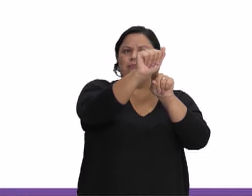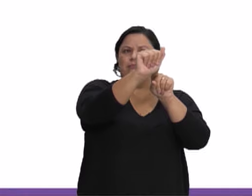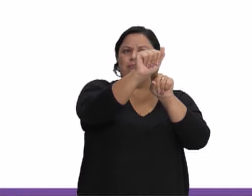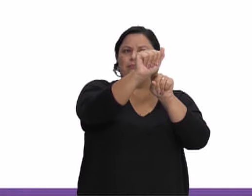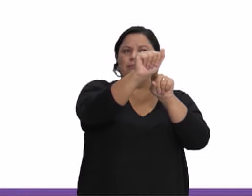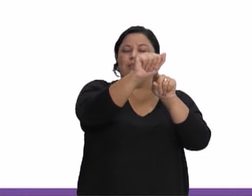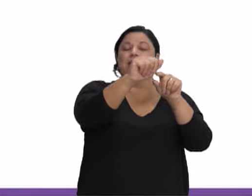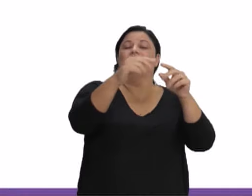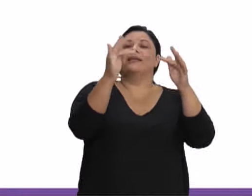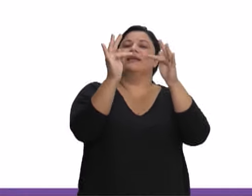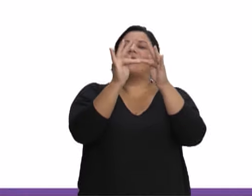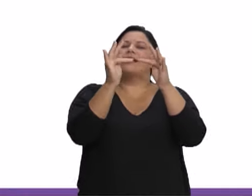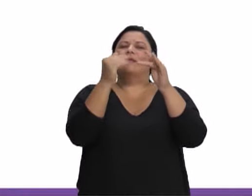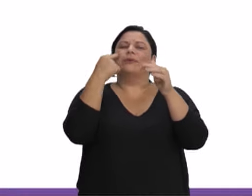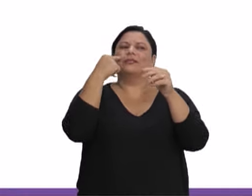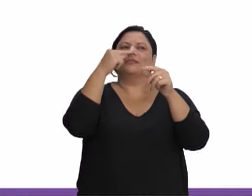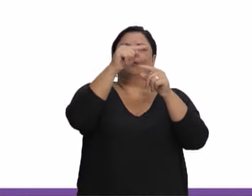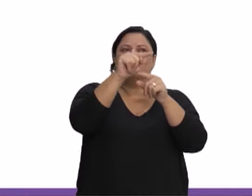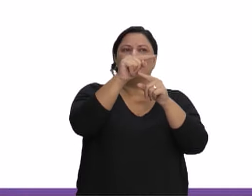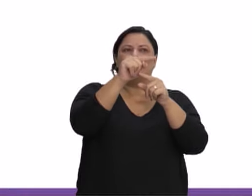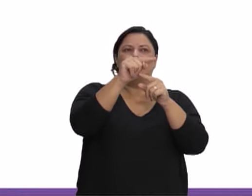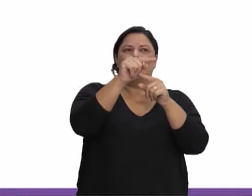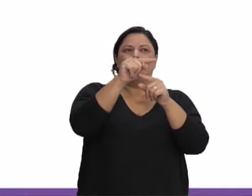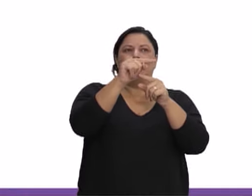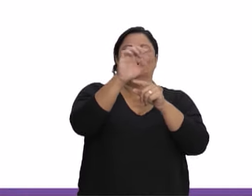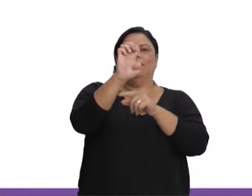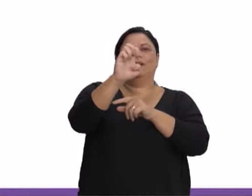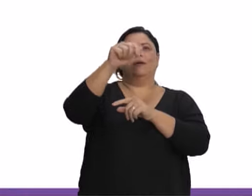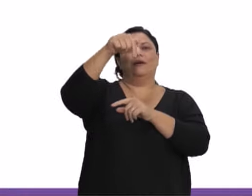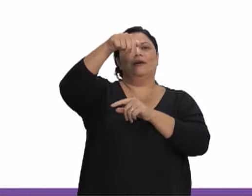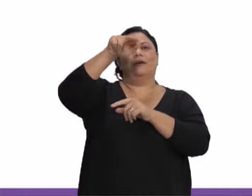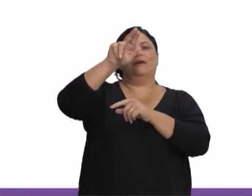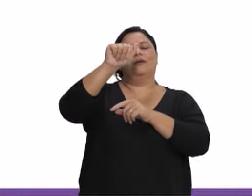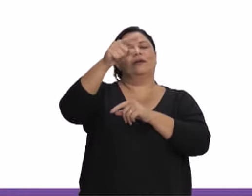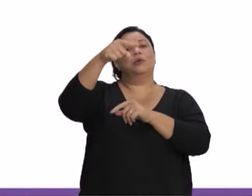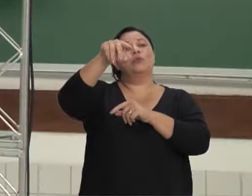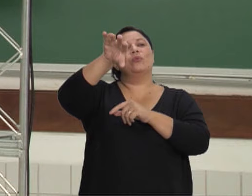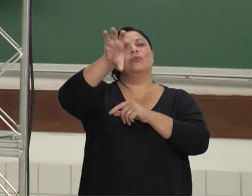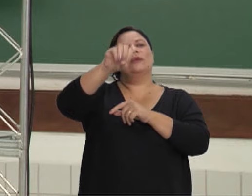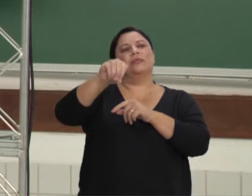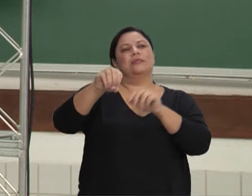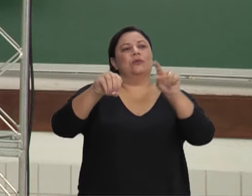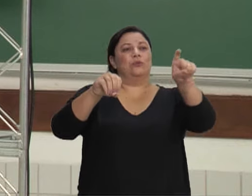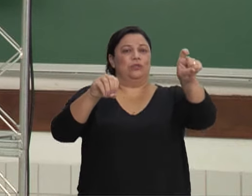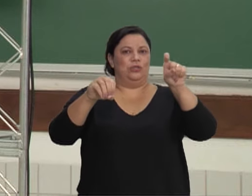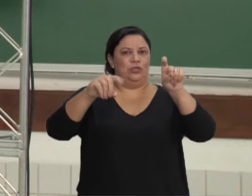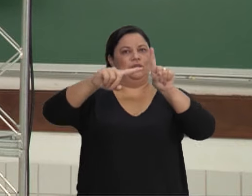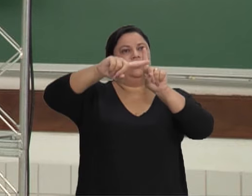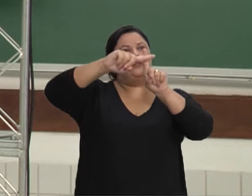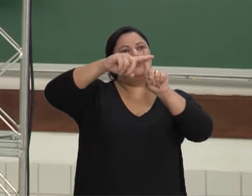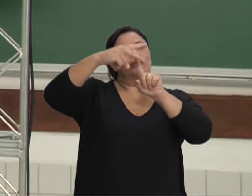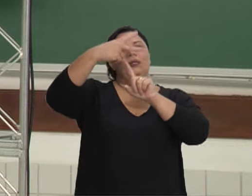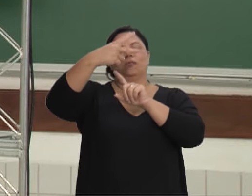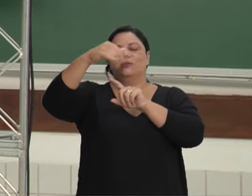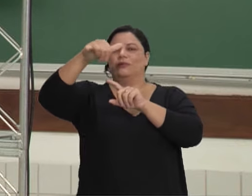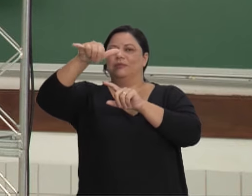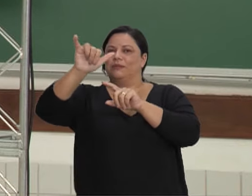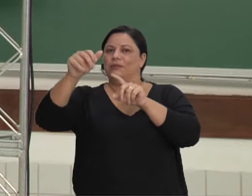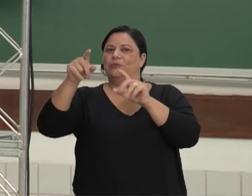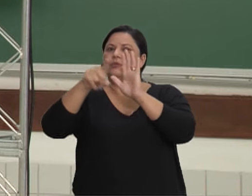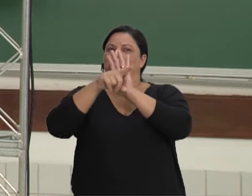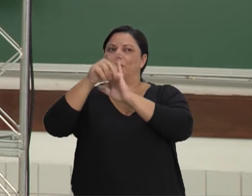2y menos 8 igual a zero. A gente teve todo aquele trabalho, fazer passo a passo para